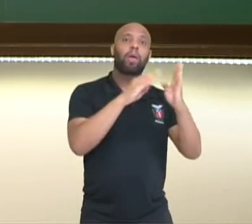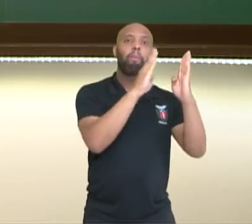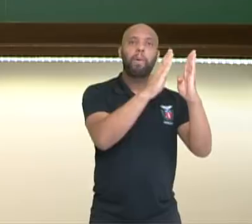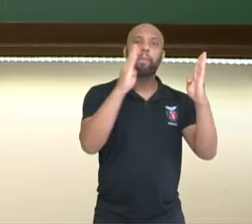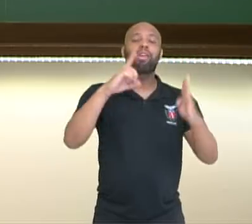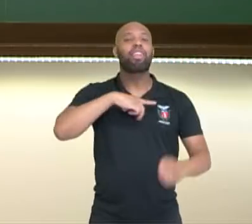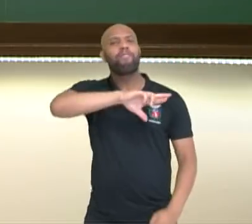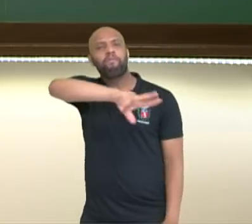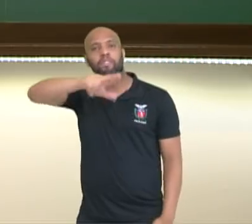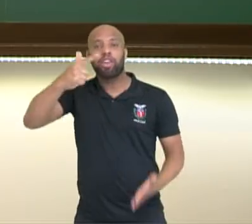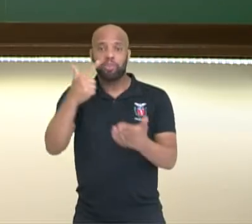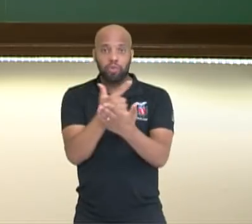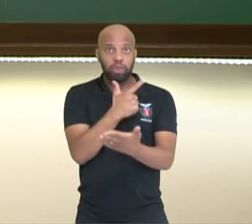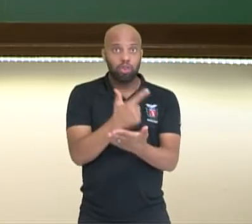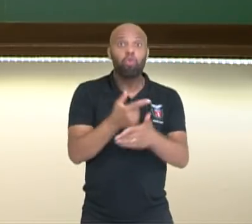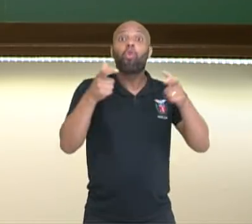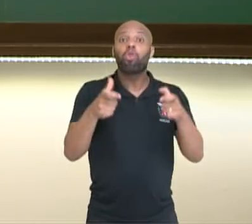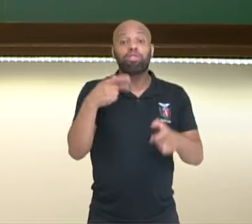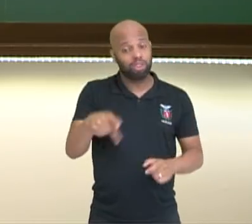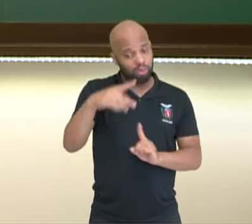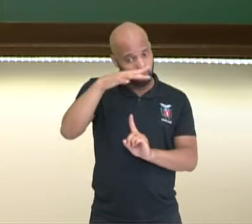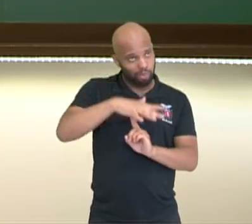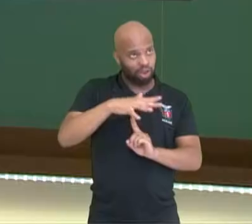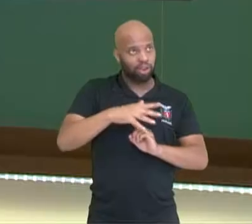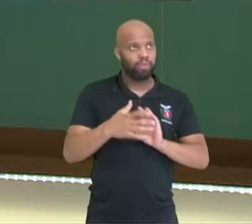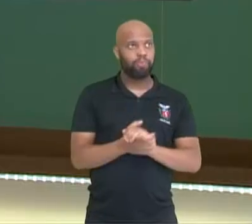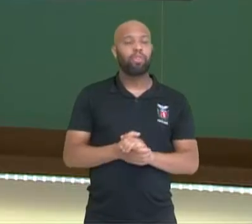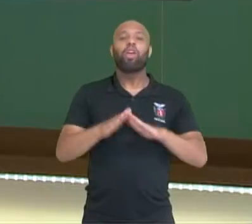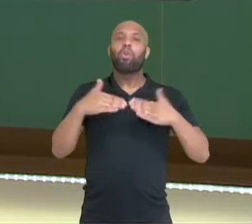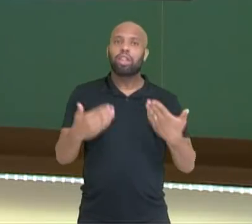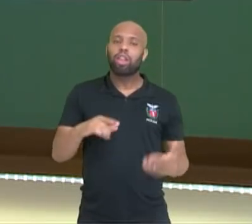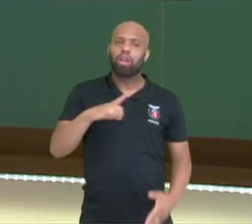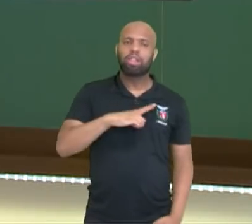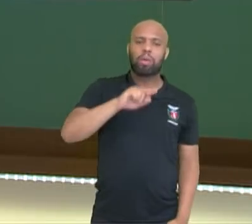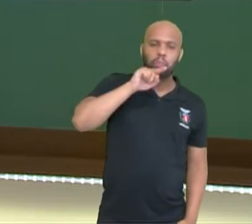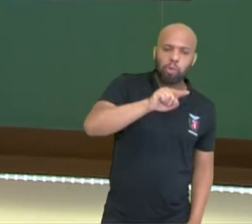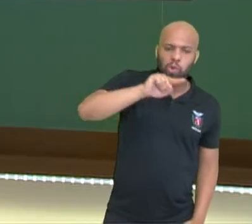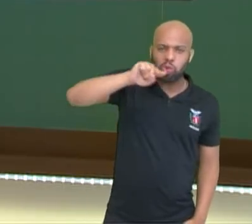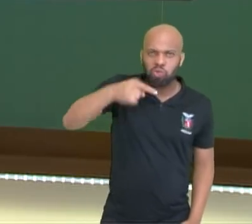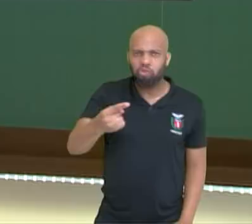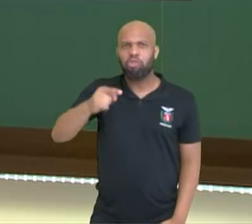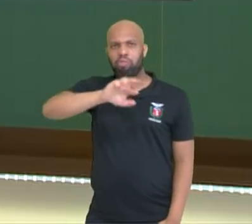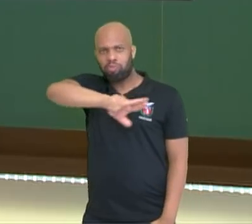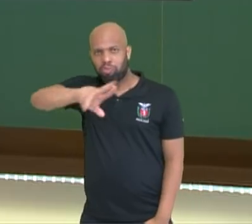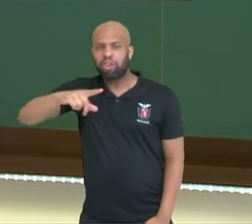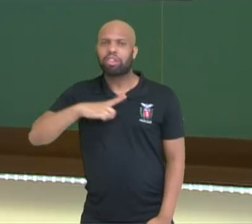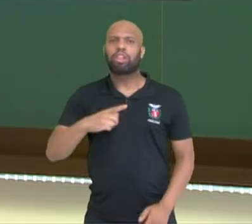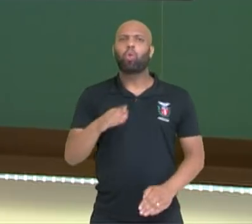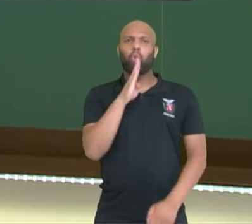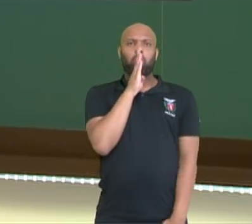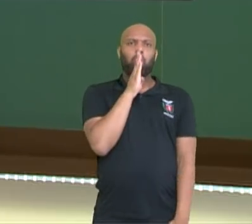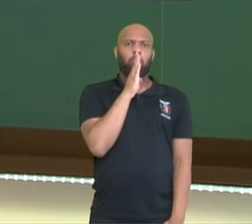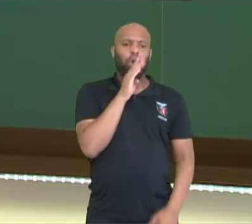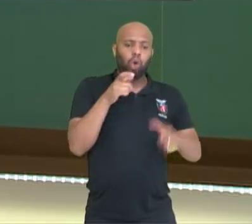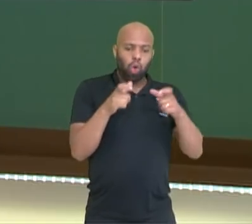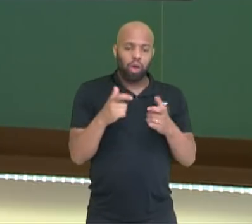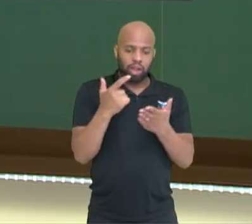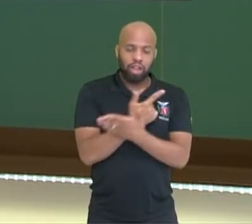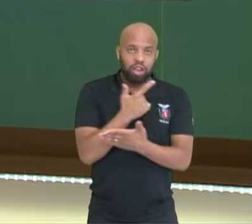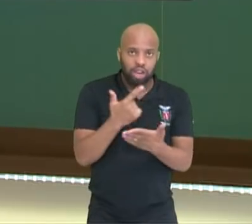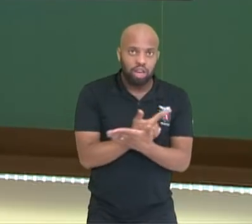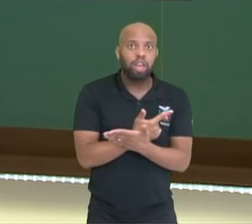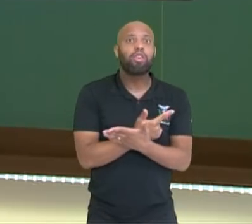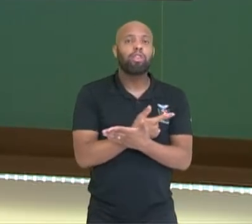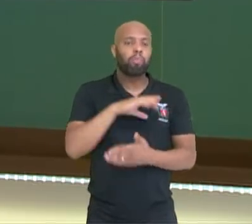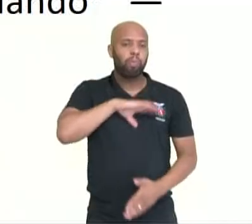do Paraná, né? Os sinais de pontuação estavam quietos dentro do livro de português quando